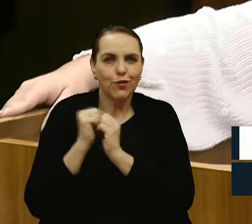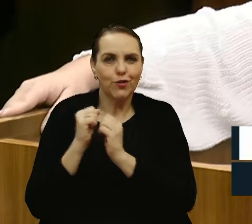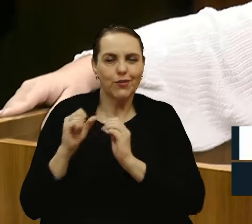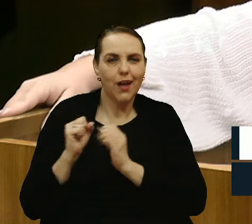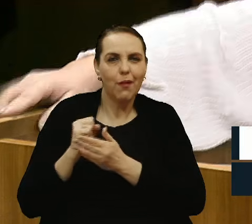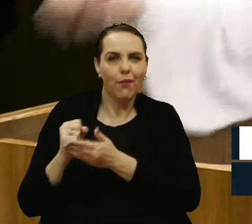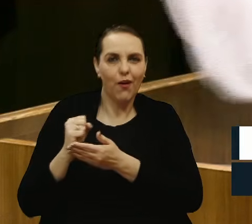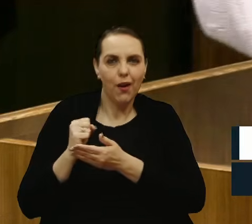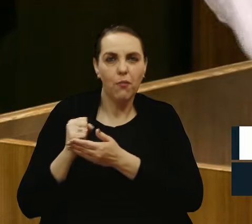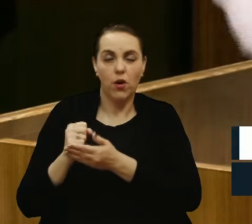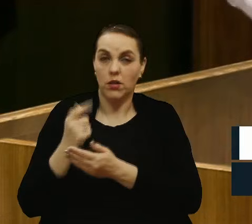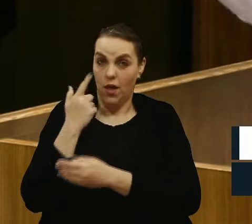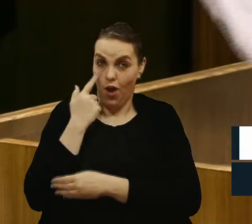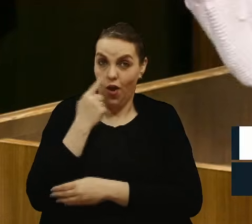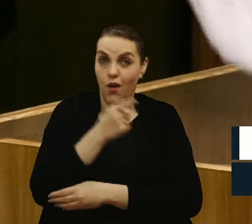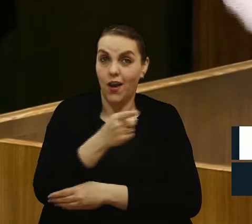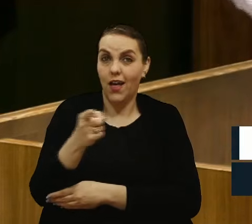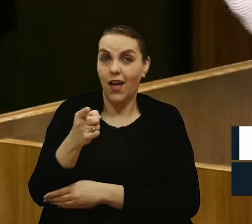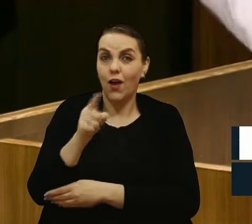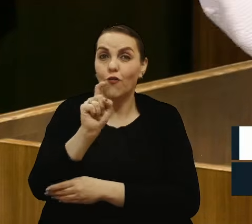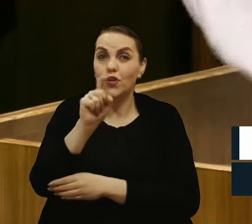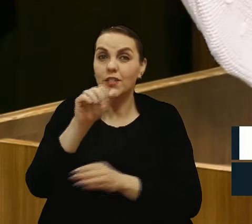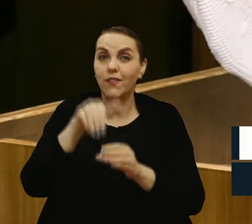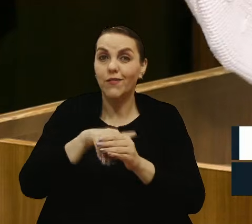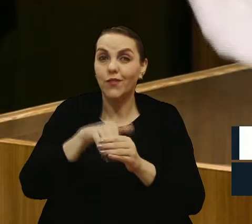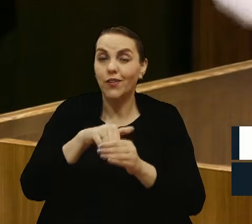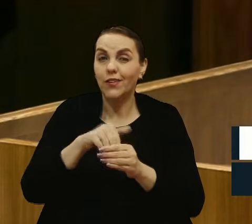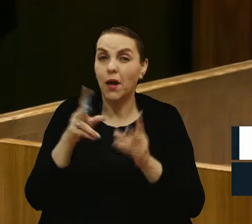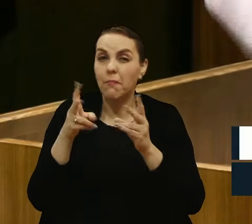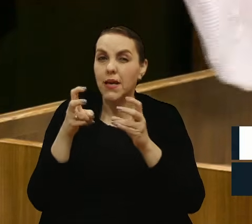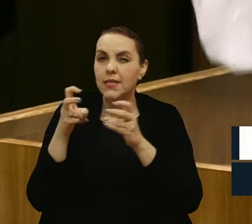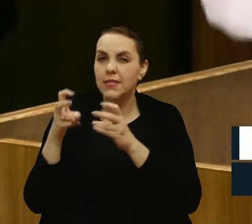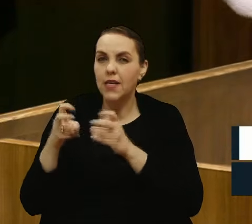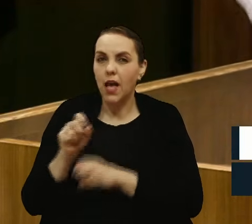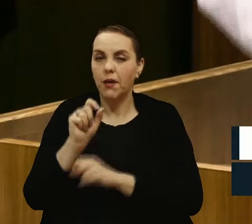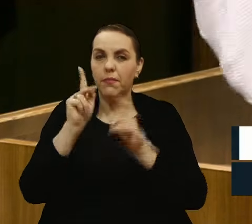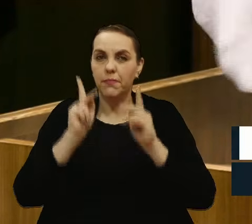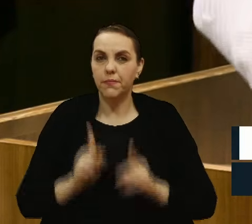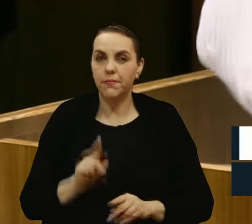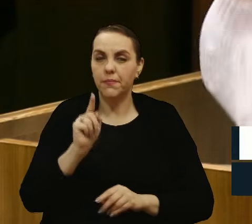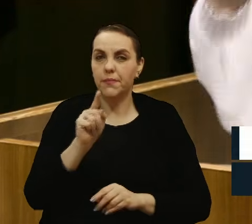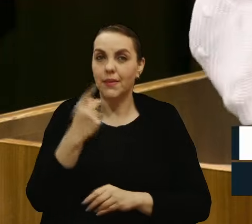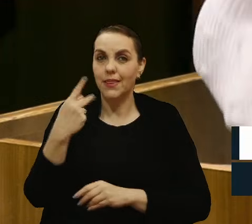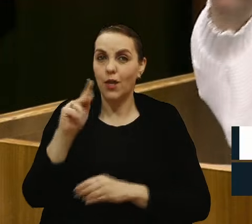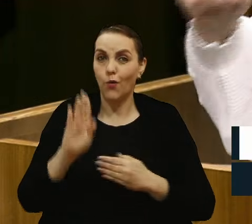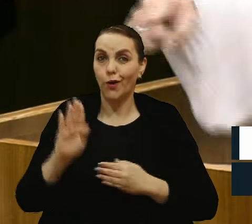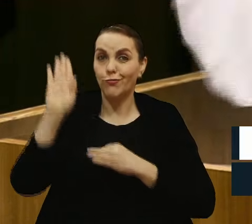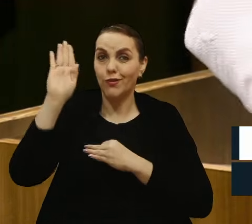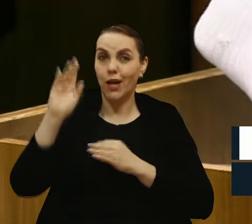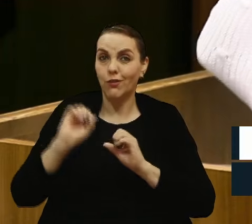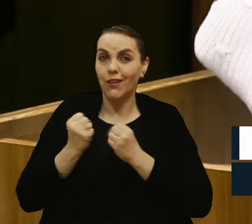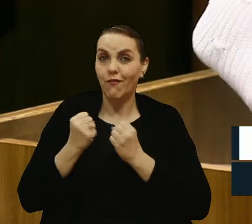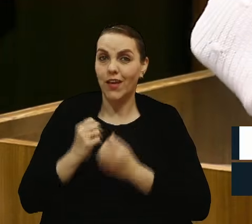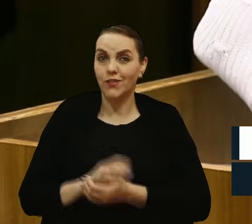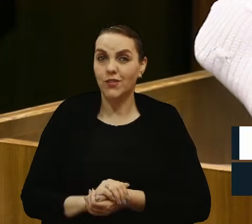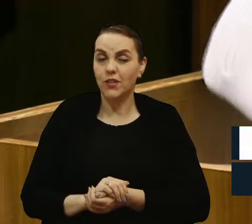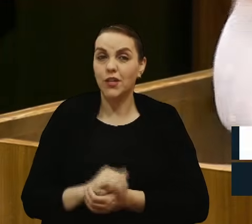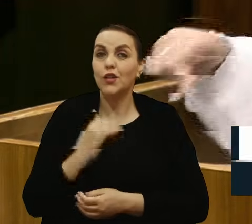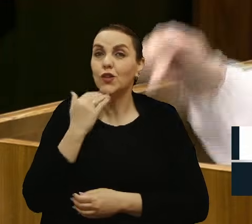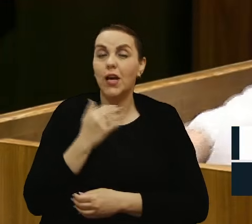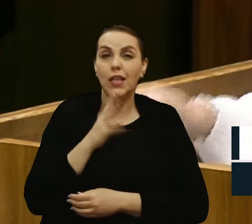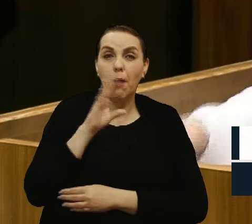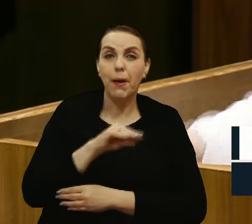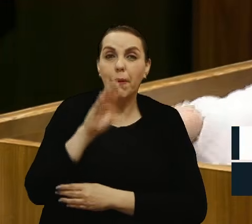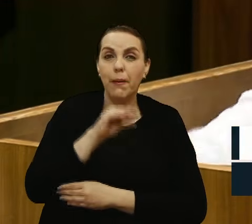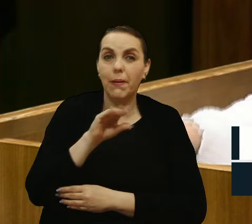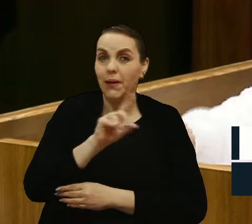olhar. Você, eleitor, tem que olhar para que o seu candidato defende. Não é só o que ele fala,